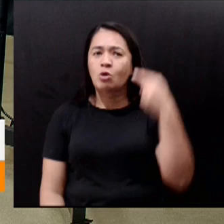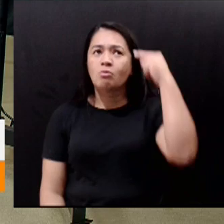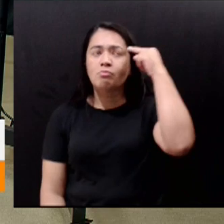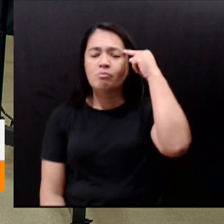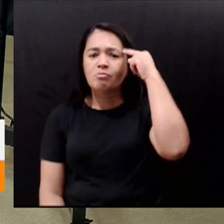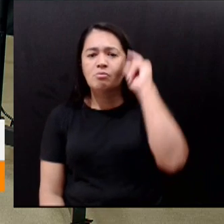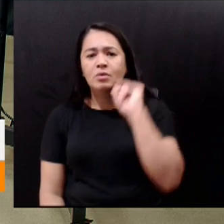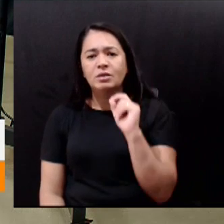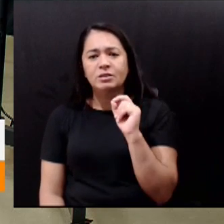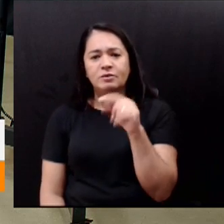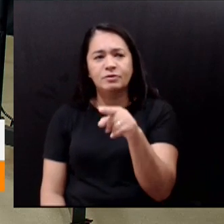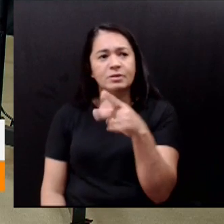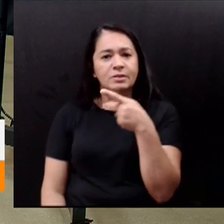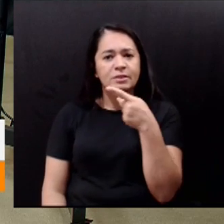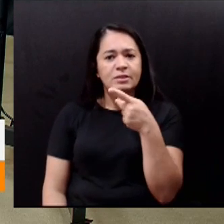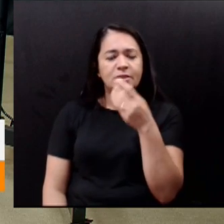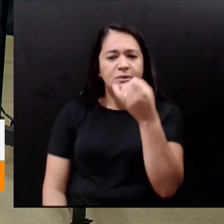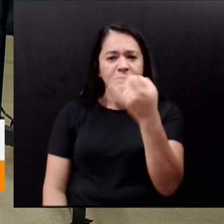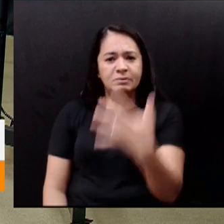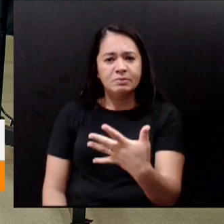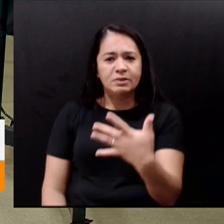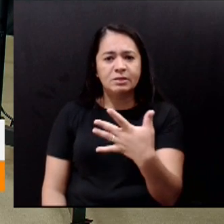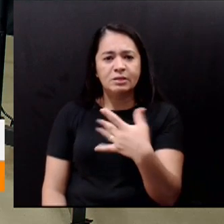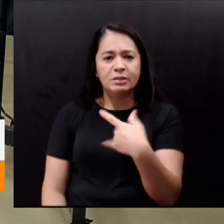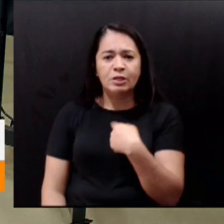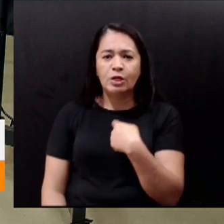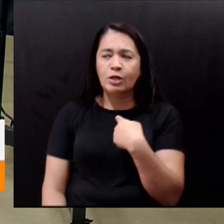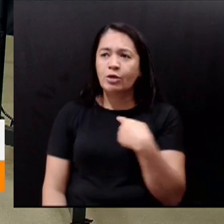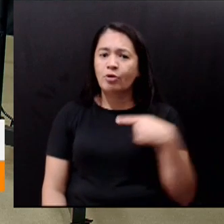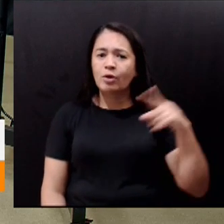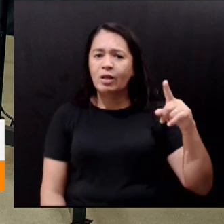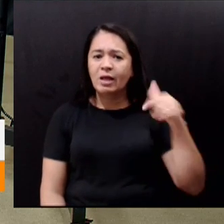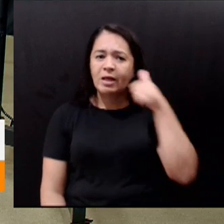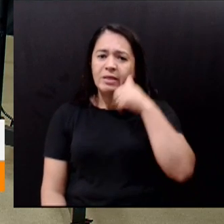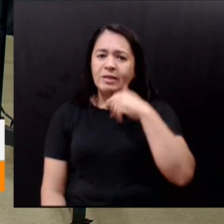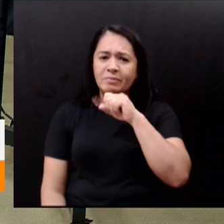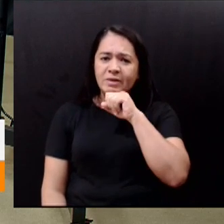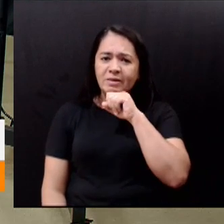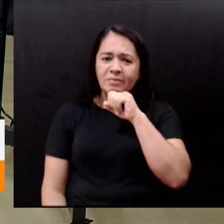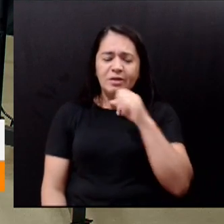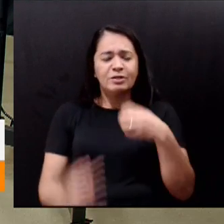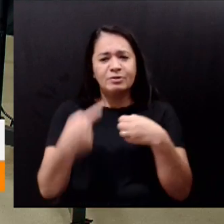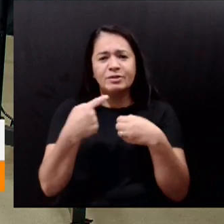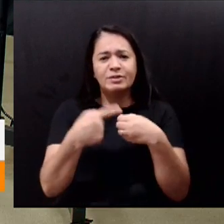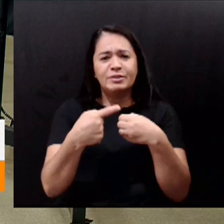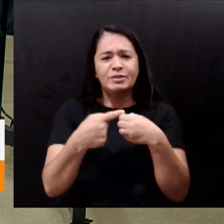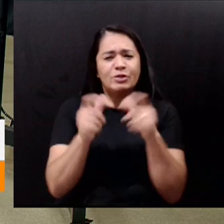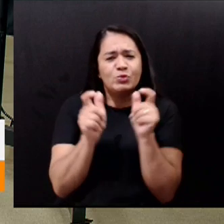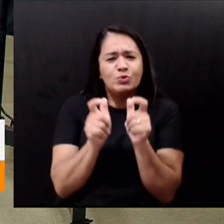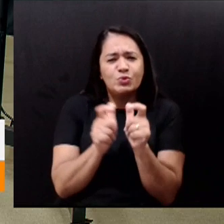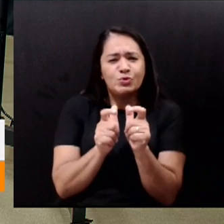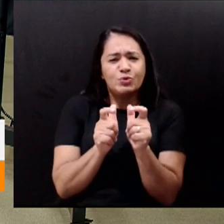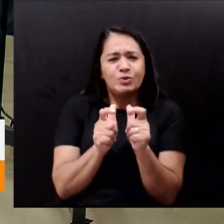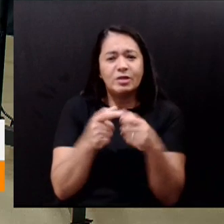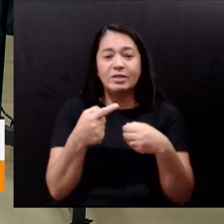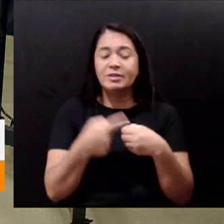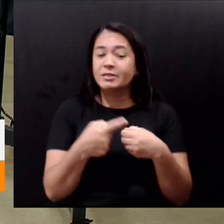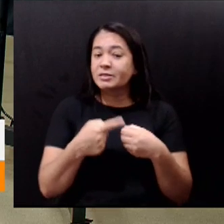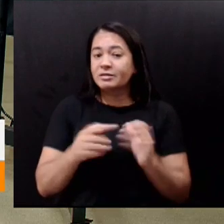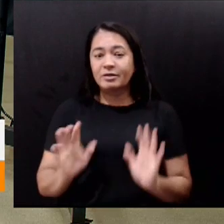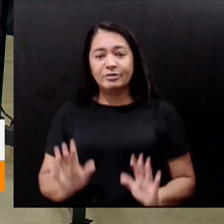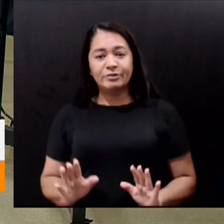aí, eu fui lá da minha mãe agora, na cidade pequenininha, né? Uma cidade de interior, e onde